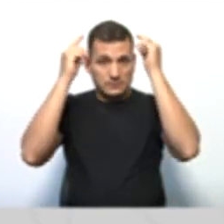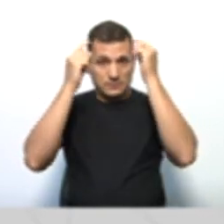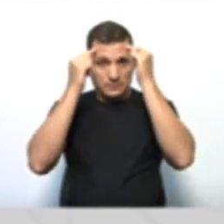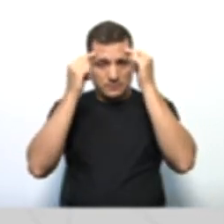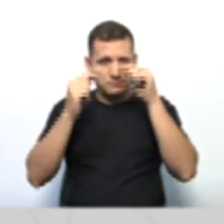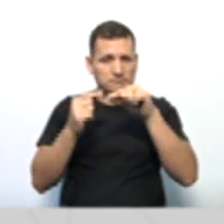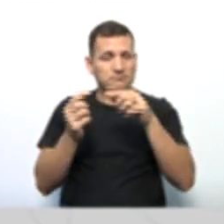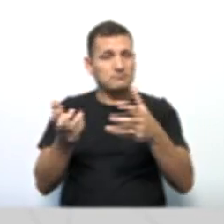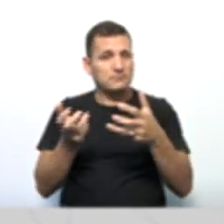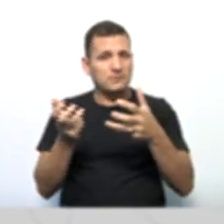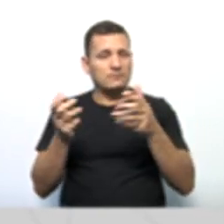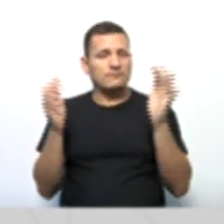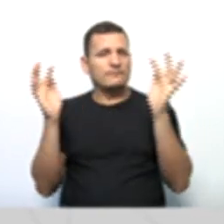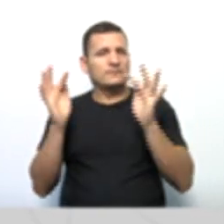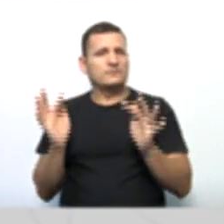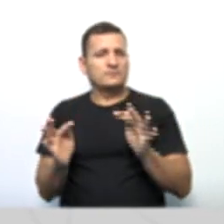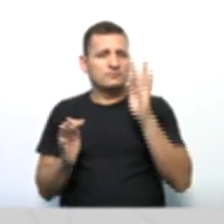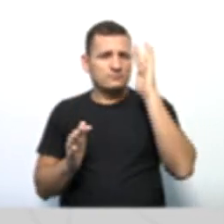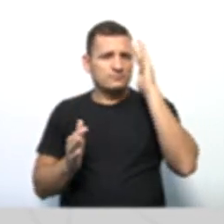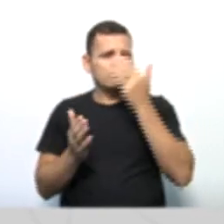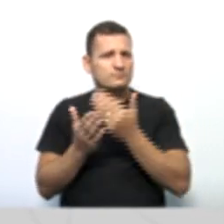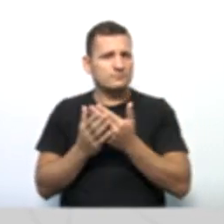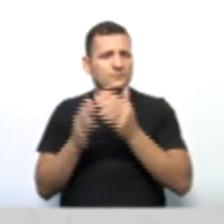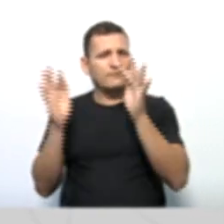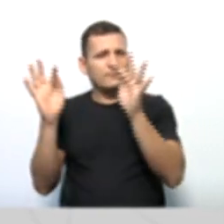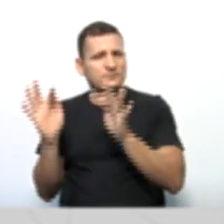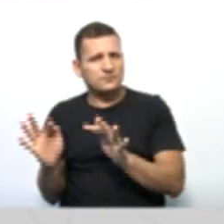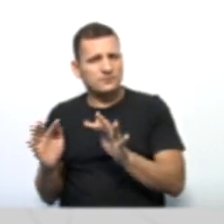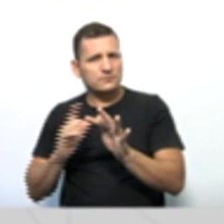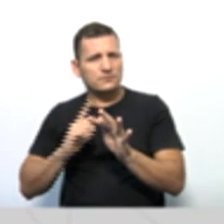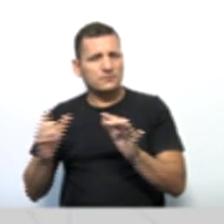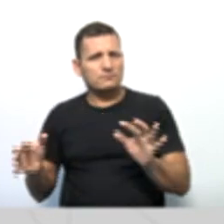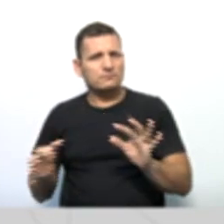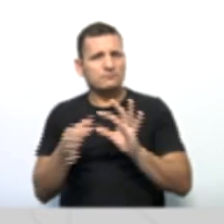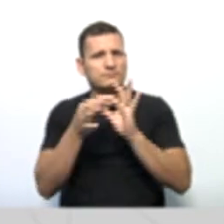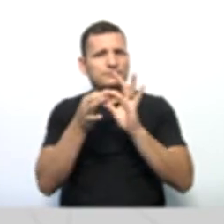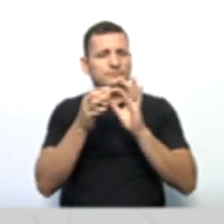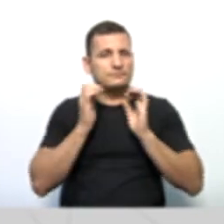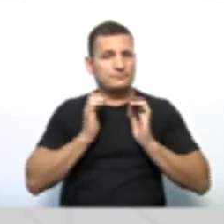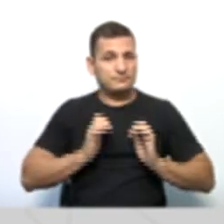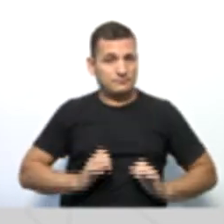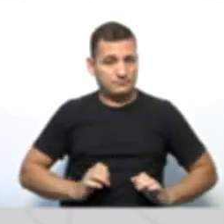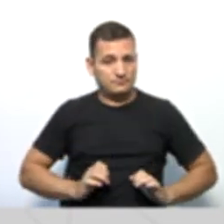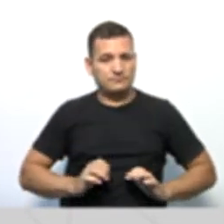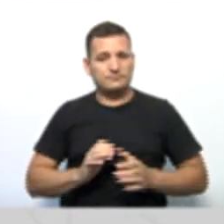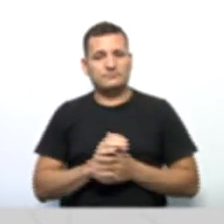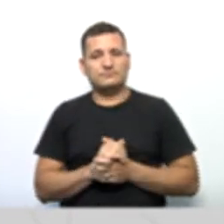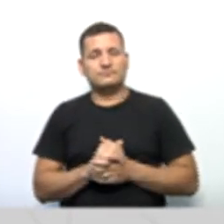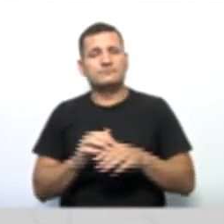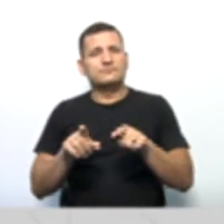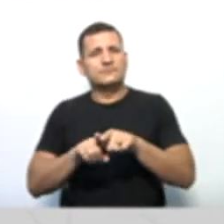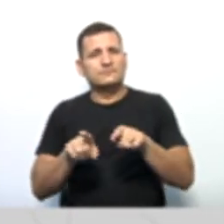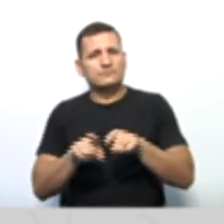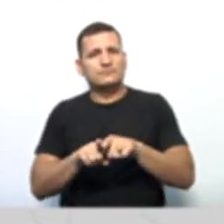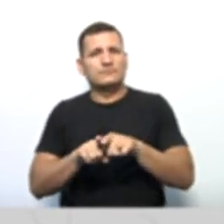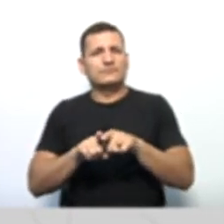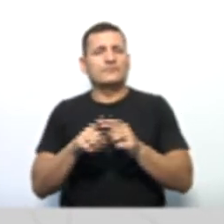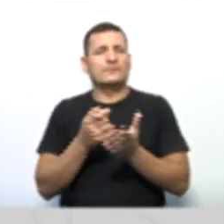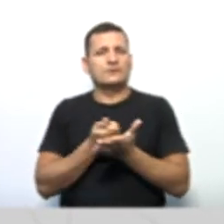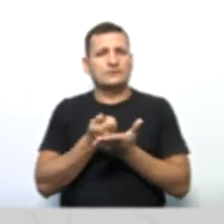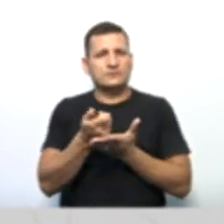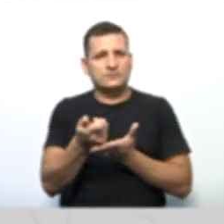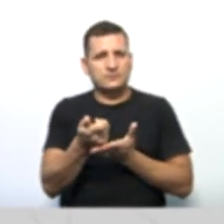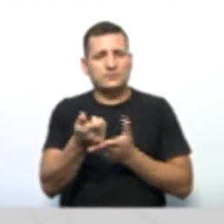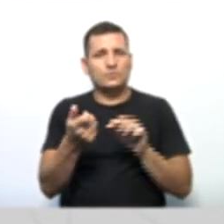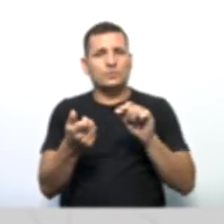felizes e acreditavam que a felicidade estava ligada à ética. As ações conduzidas pela razão, o homem